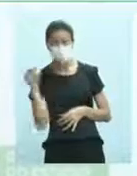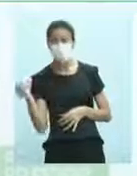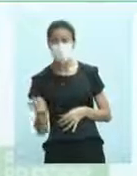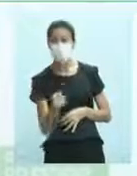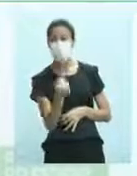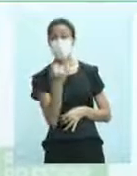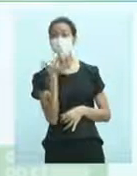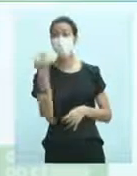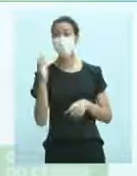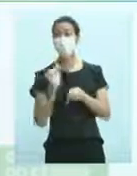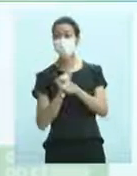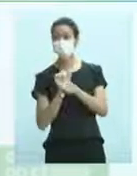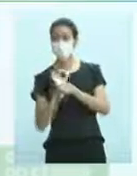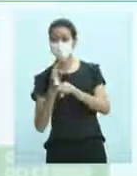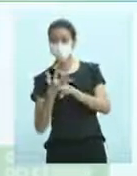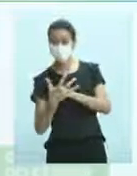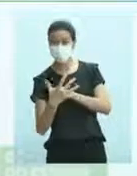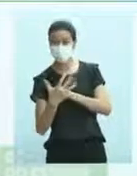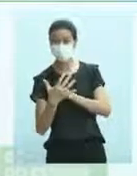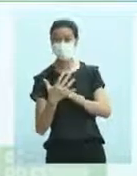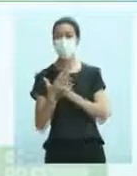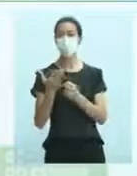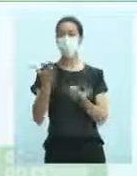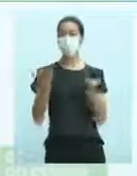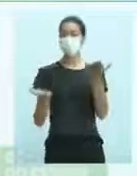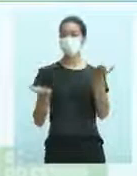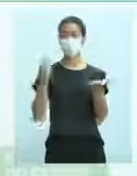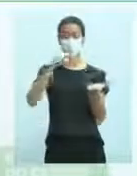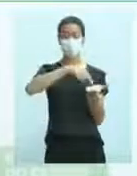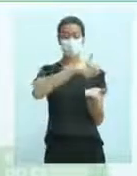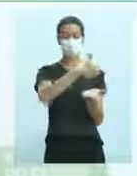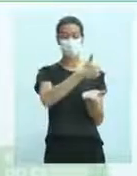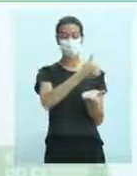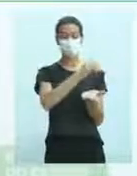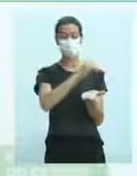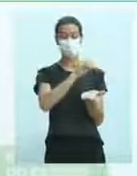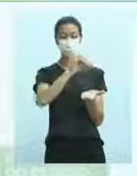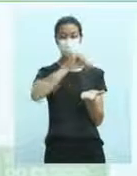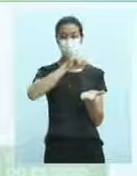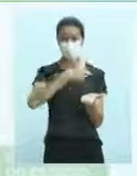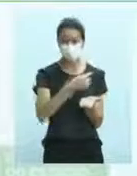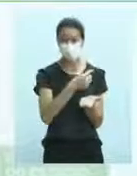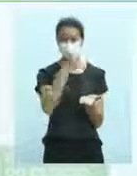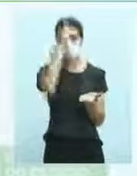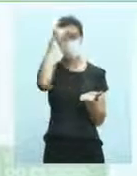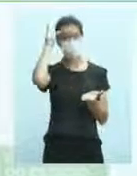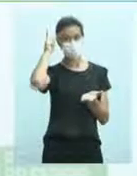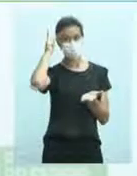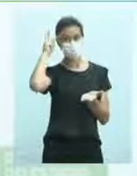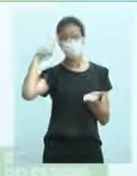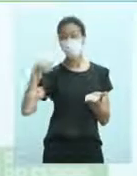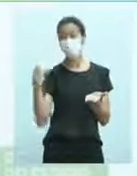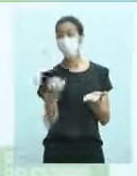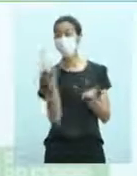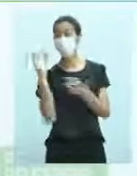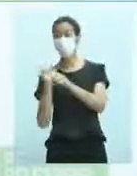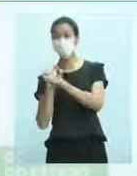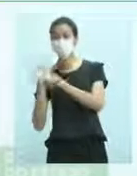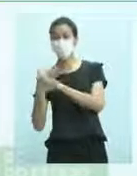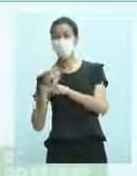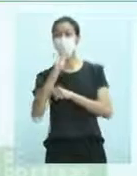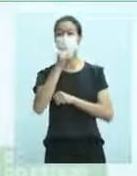confirmar por 100 mil habitantes sonora tivesse mil habitantes ela